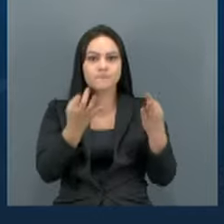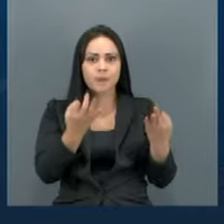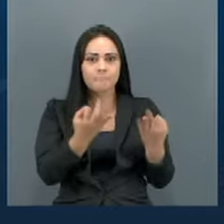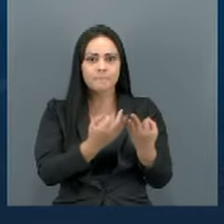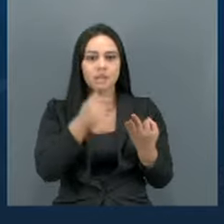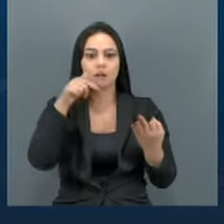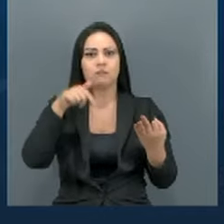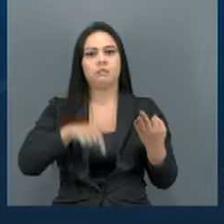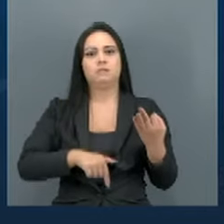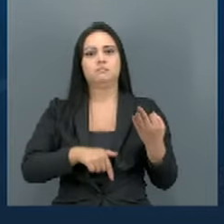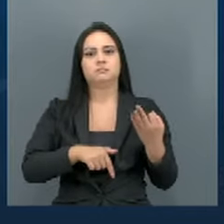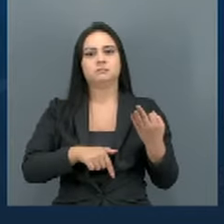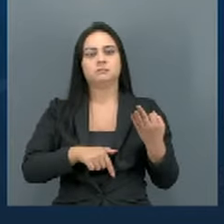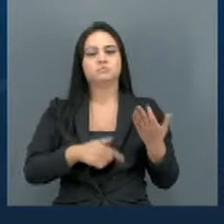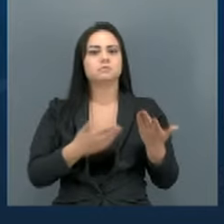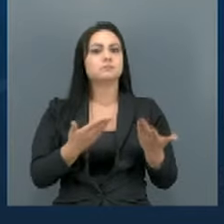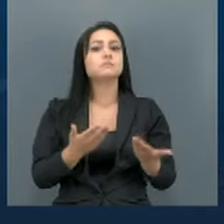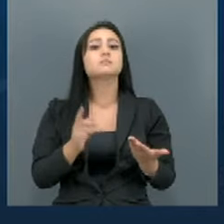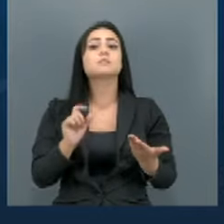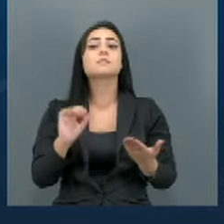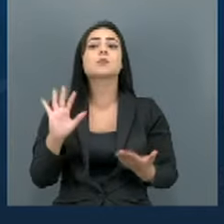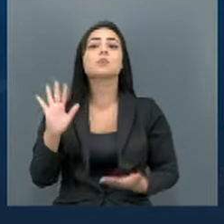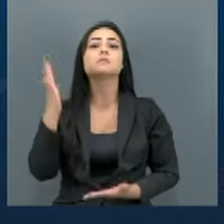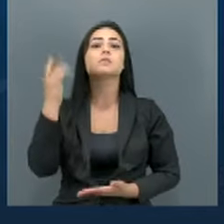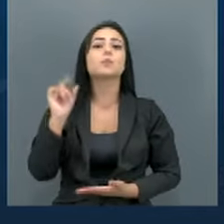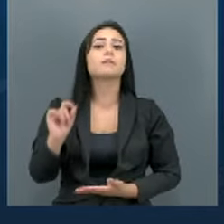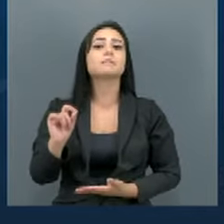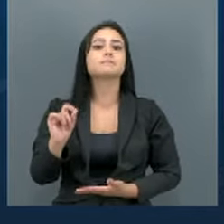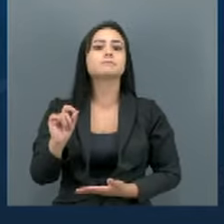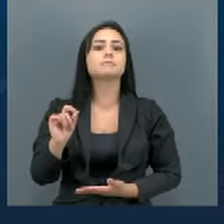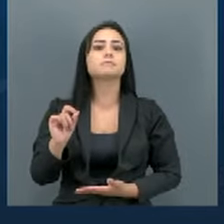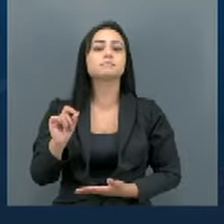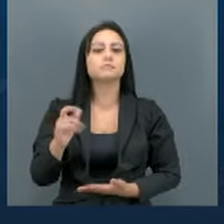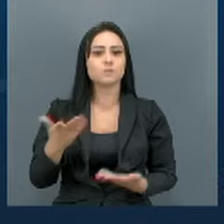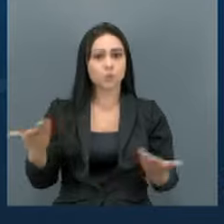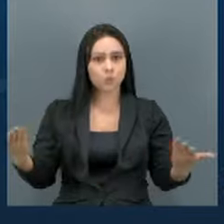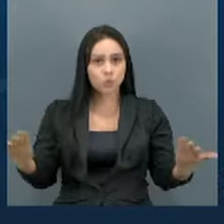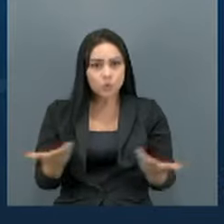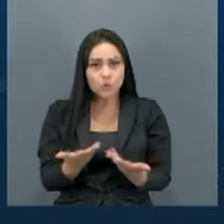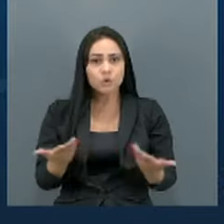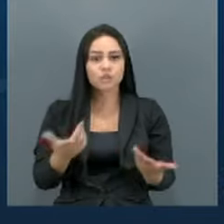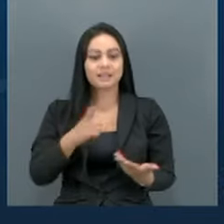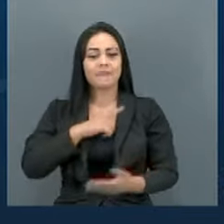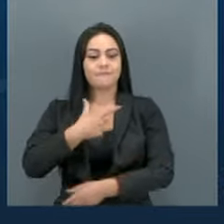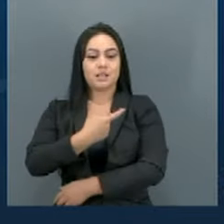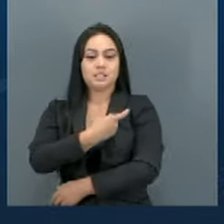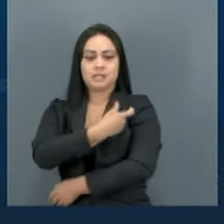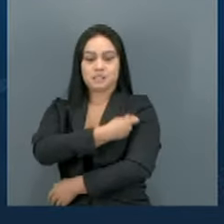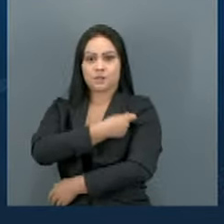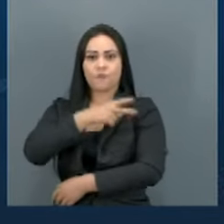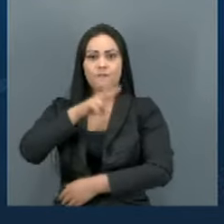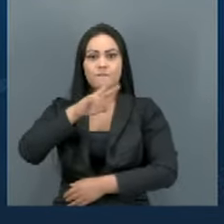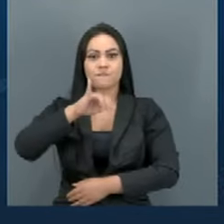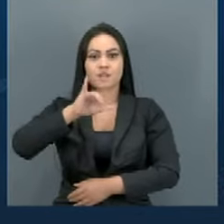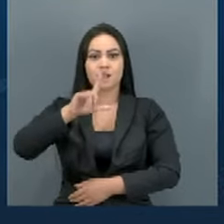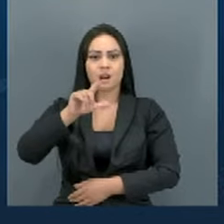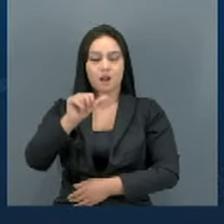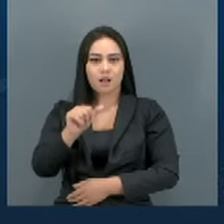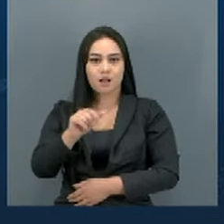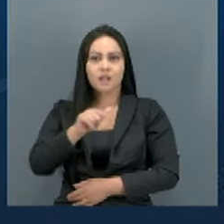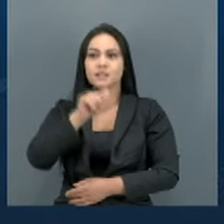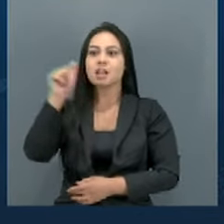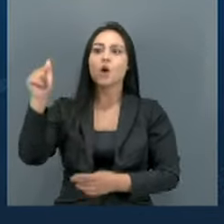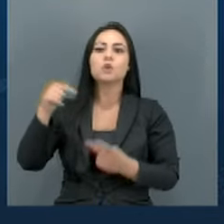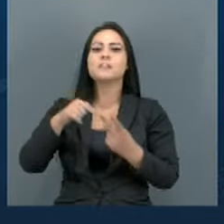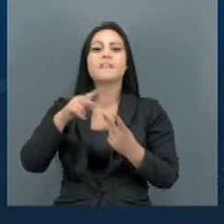Iriri. Então, o que está acontecendo? Hoje está tendo vacinação na Vila Canopus. E vai ter na Vila